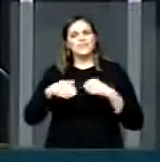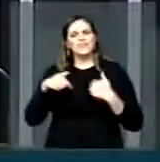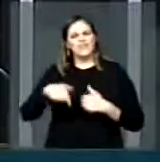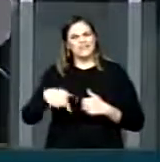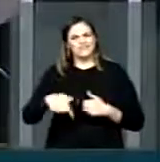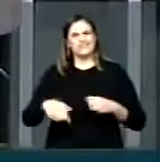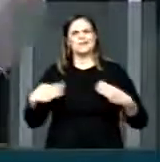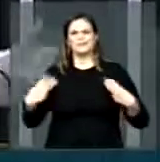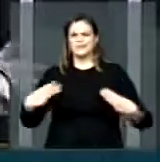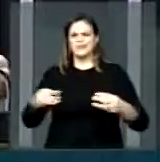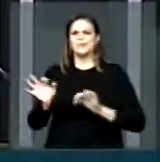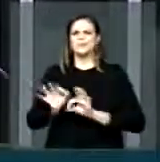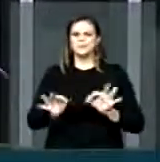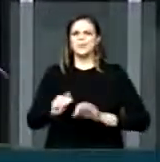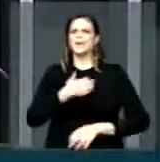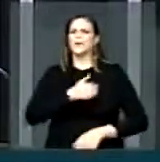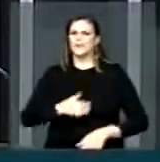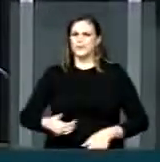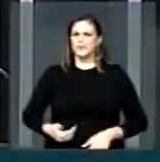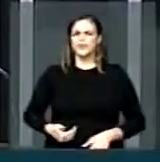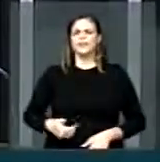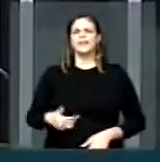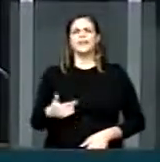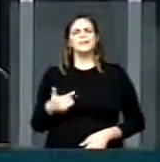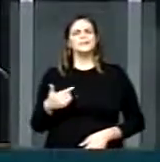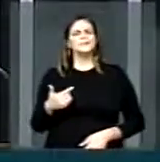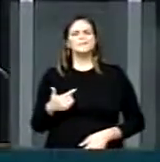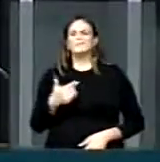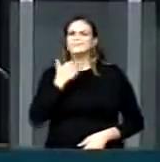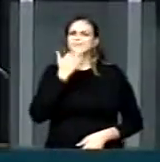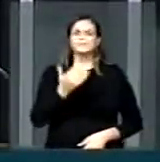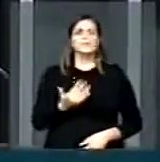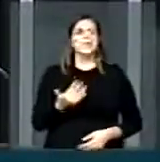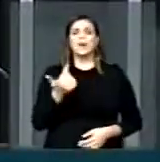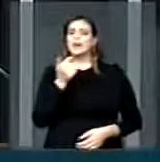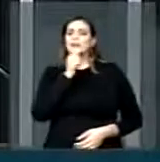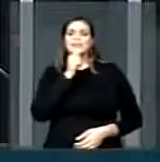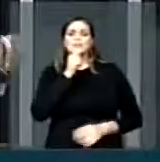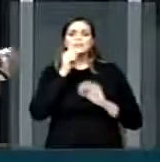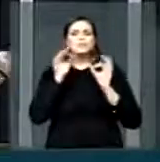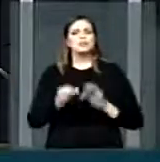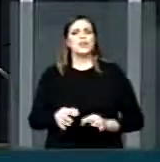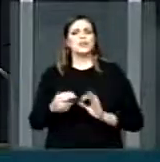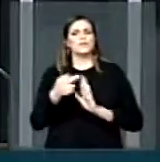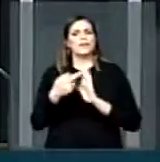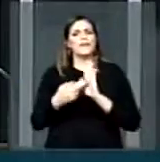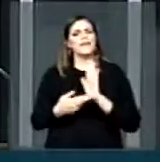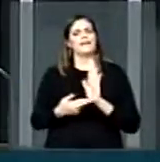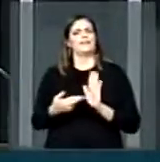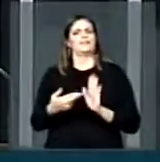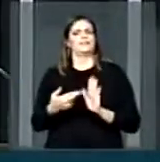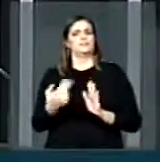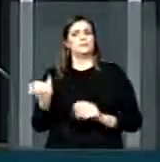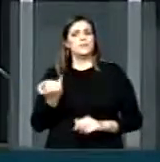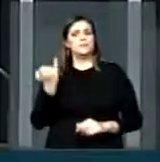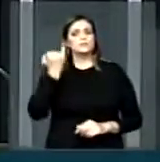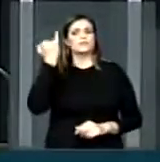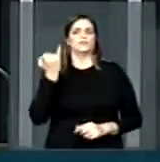do Planejamento, no governo, a regulamentação desse dispositivo